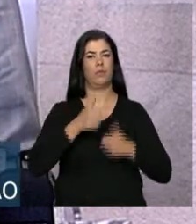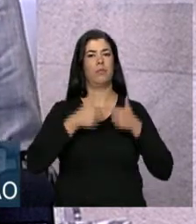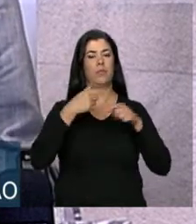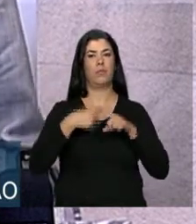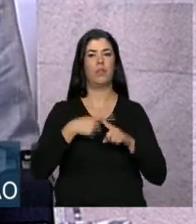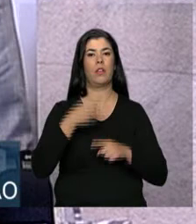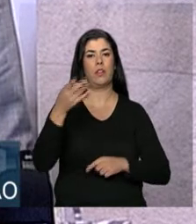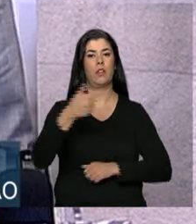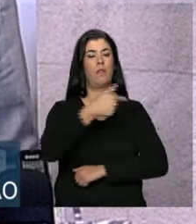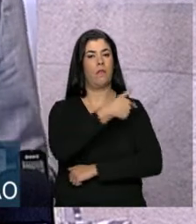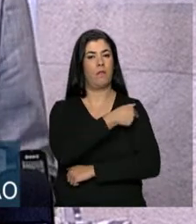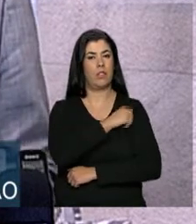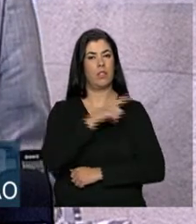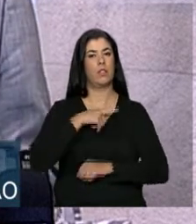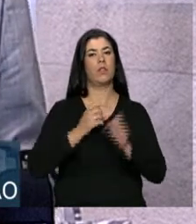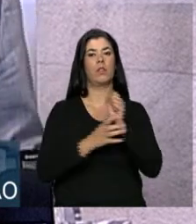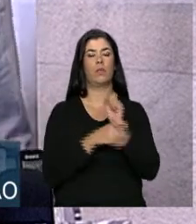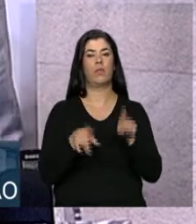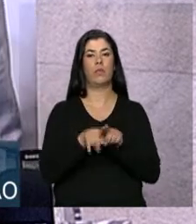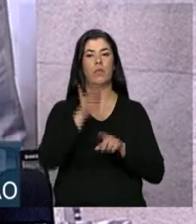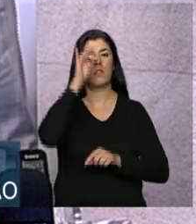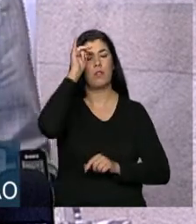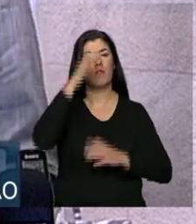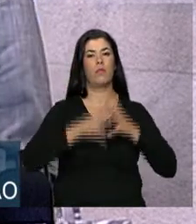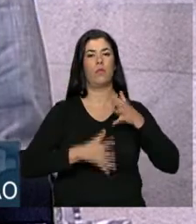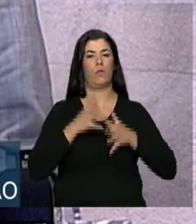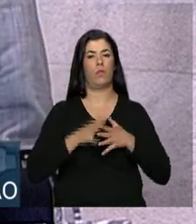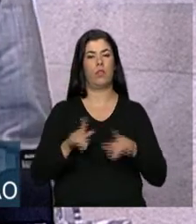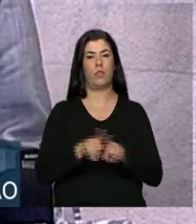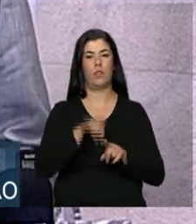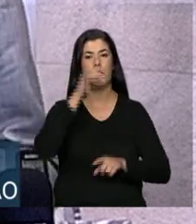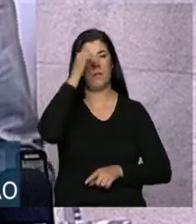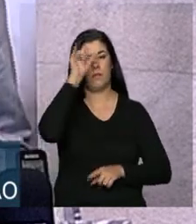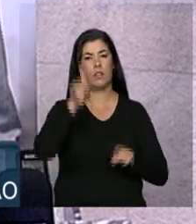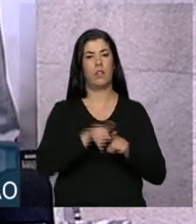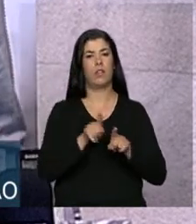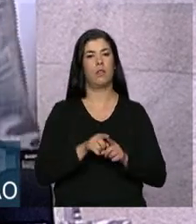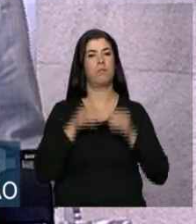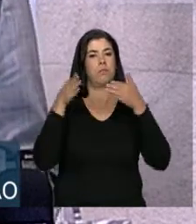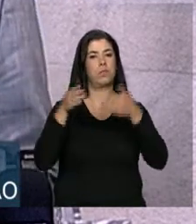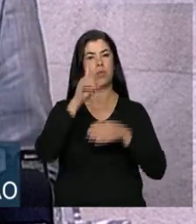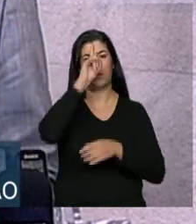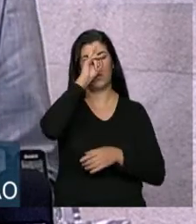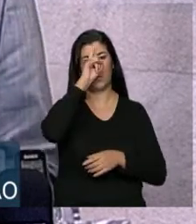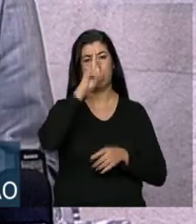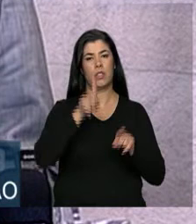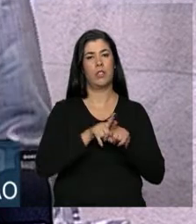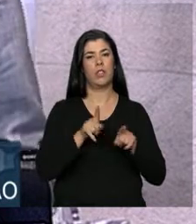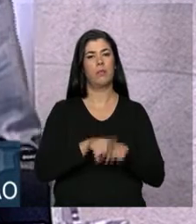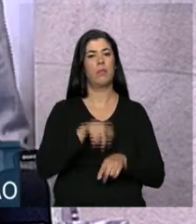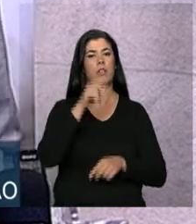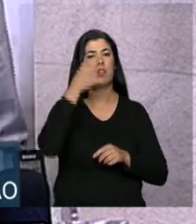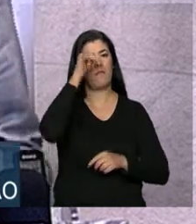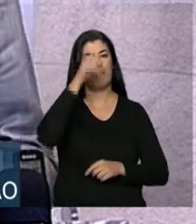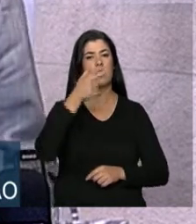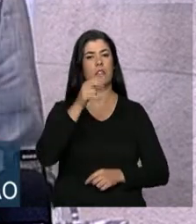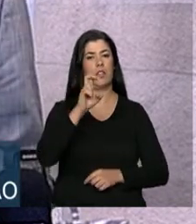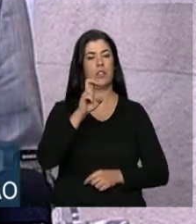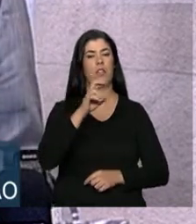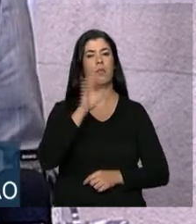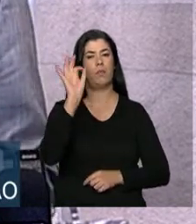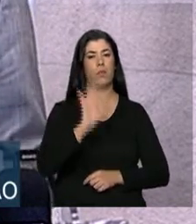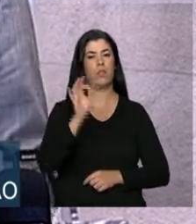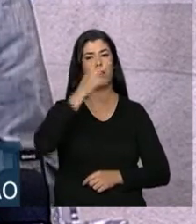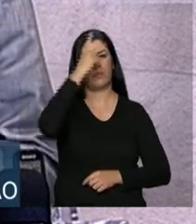a vacina é muito segura, ela evita complicações, ela evita internações e evita até 75% dos